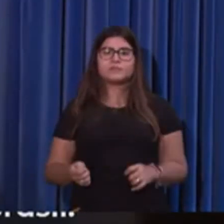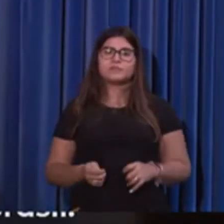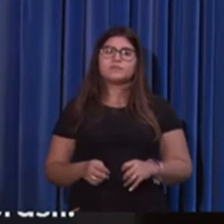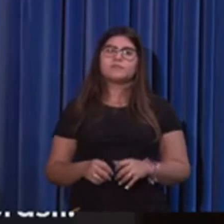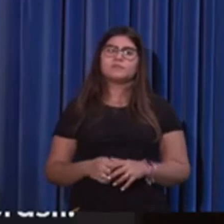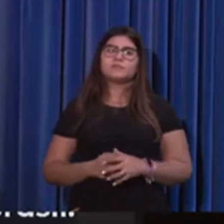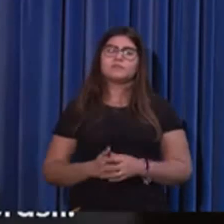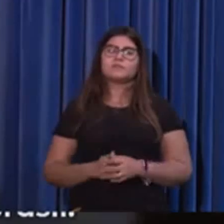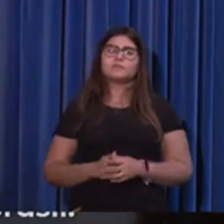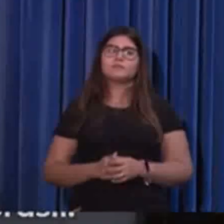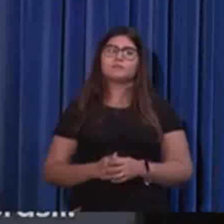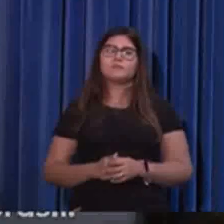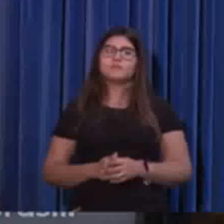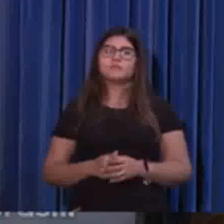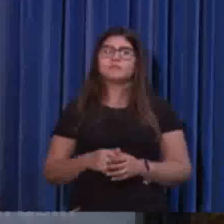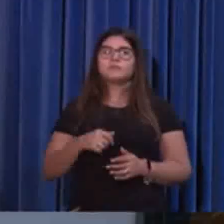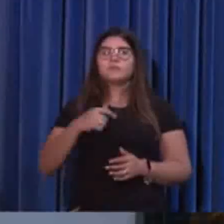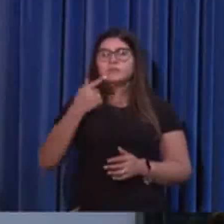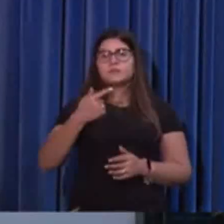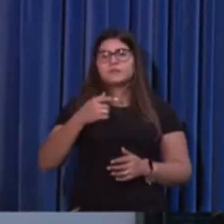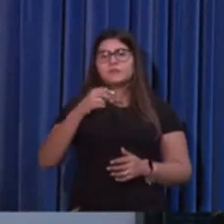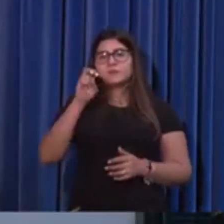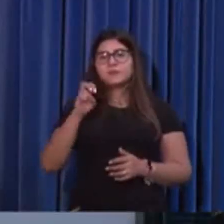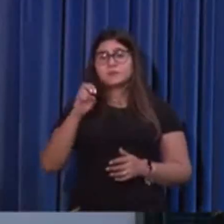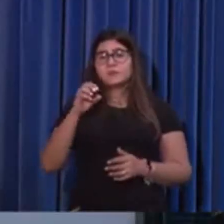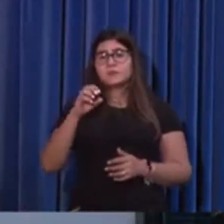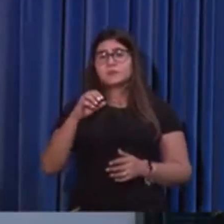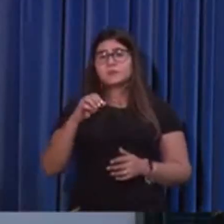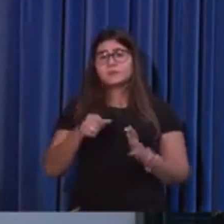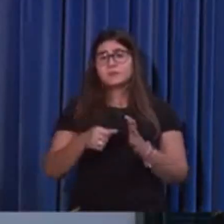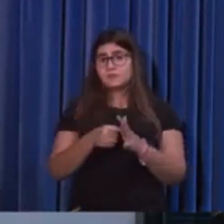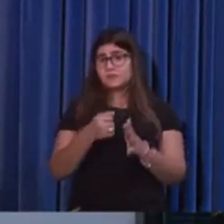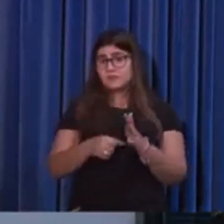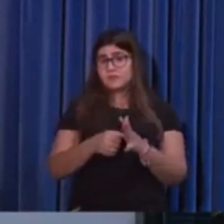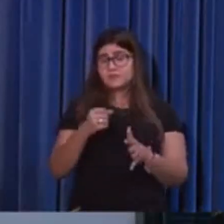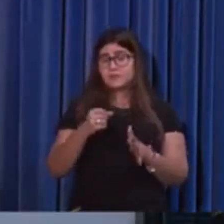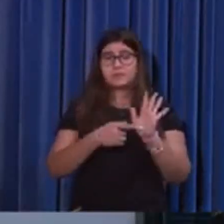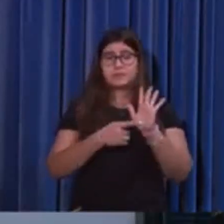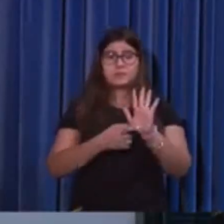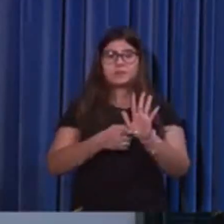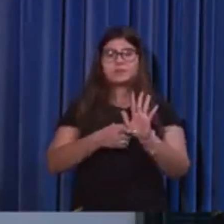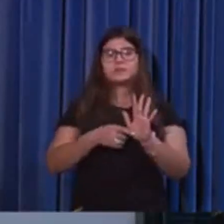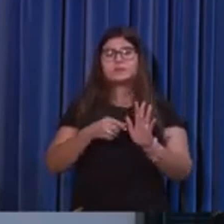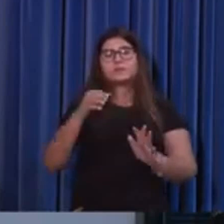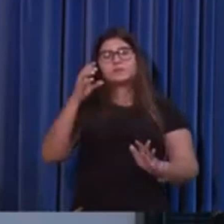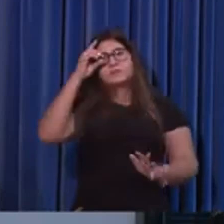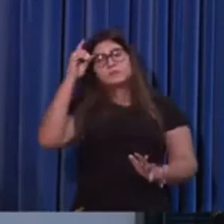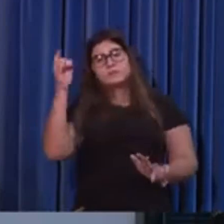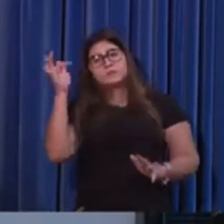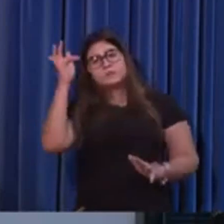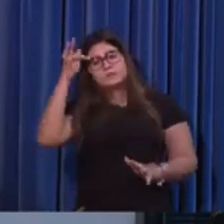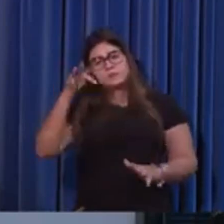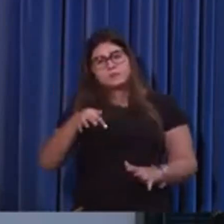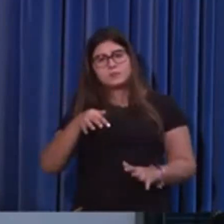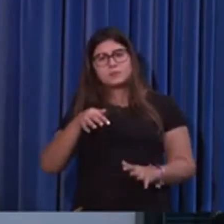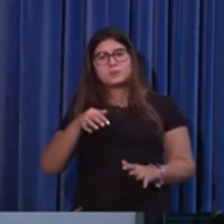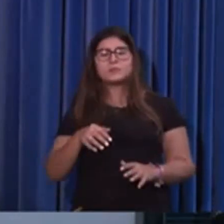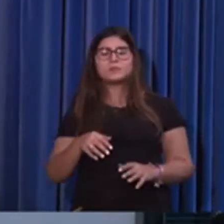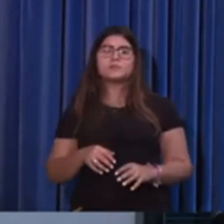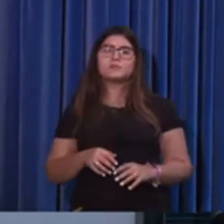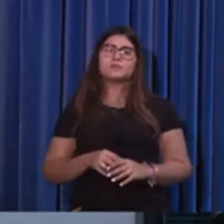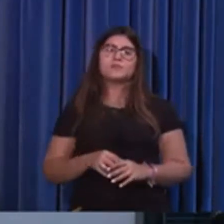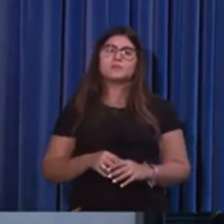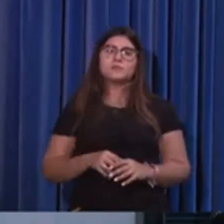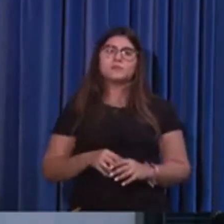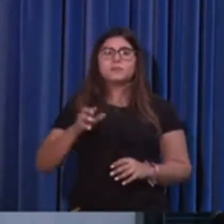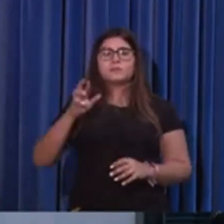25 vezes aparece na Bíblia a expressão dia do Senhor, referindo-se ao juízo final, ao julgamento que virá sobre